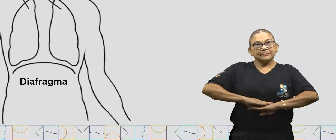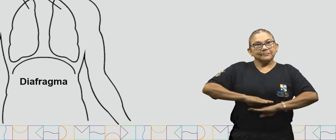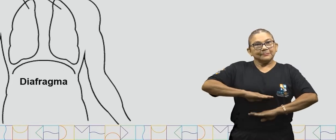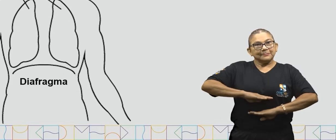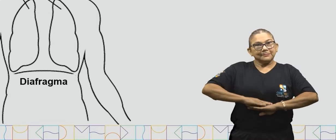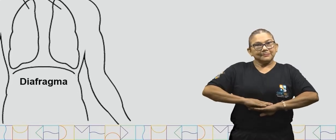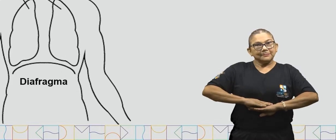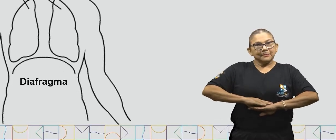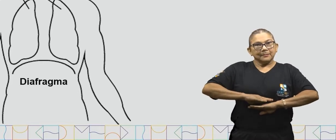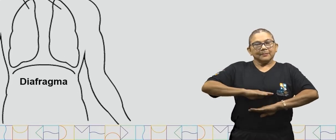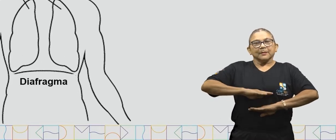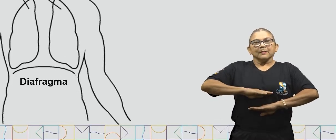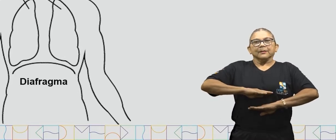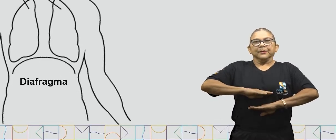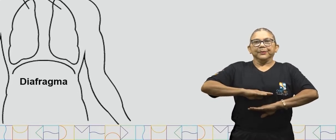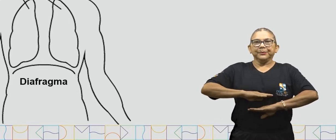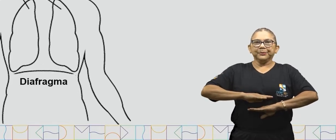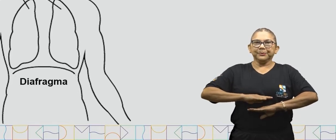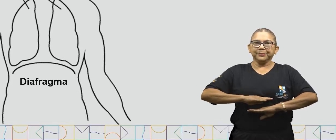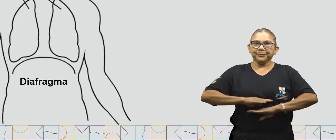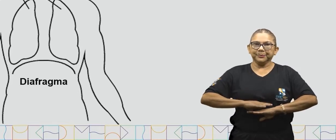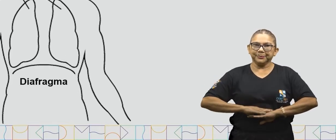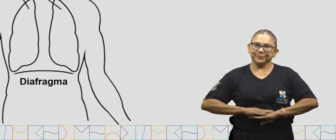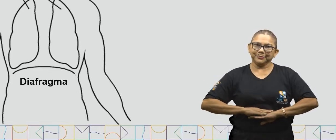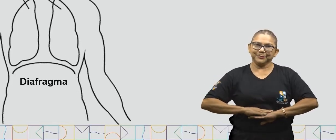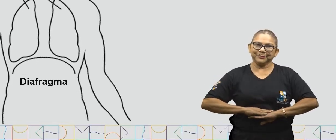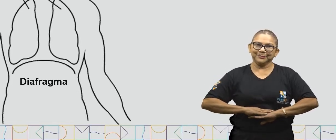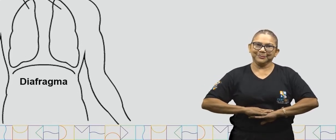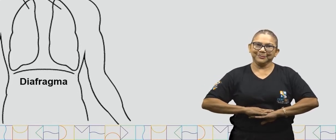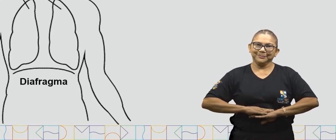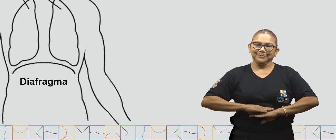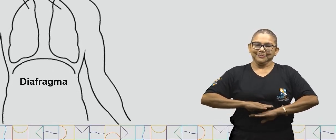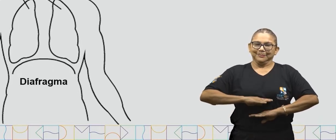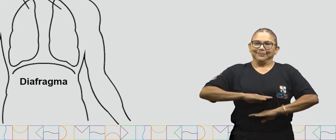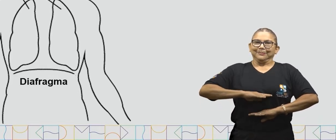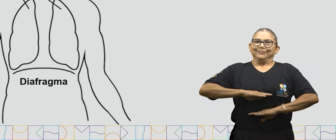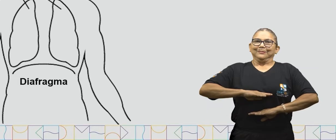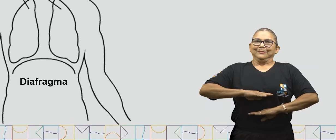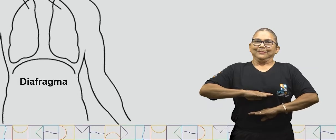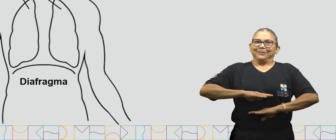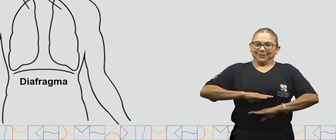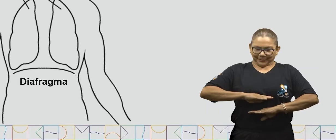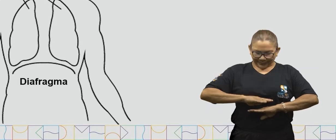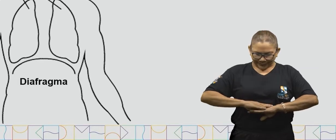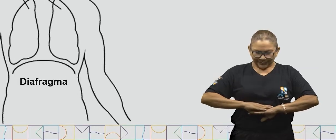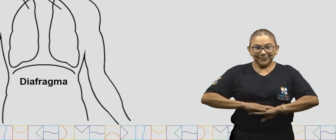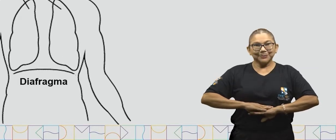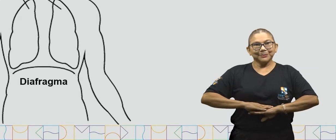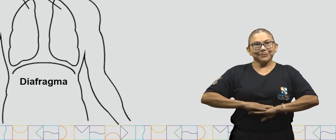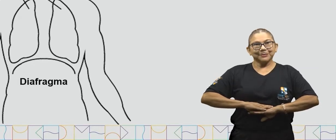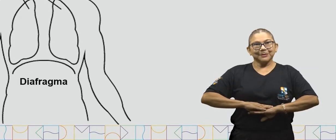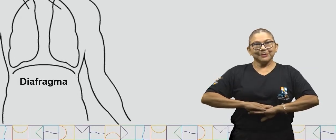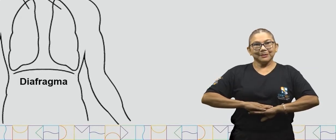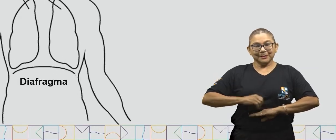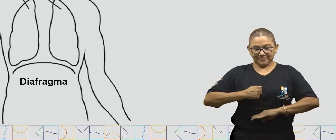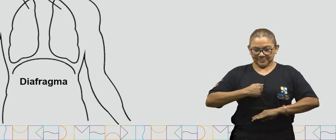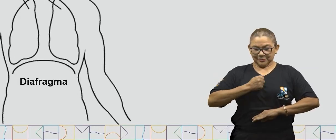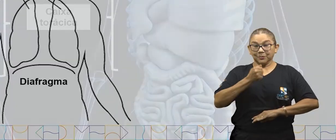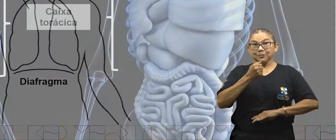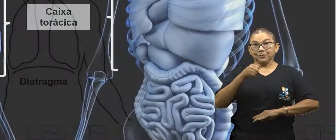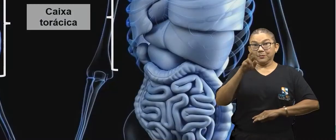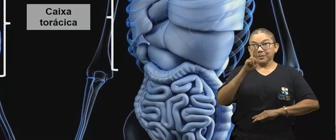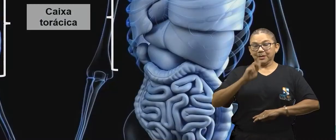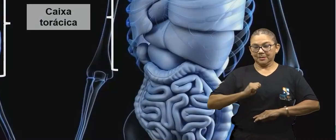o diafragma relaxa, fazendo o volume da caixa torácica diminuir e, com isso, o ar